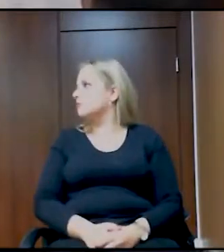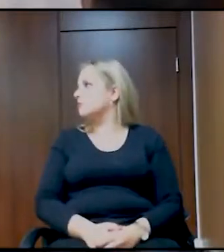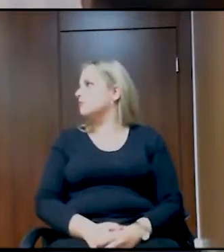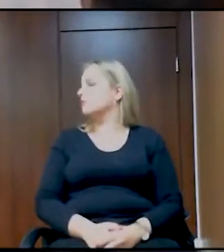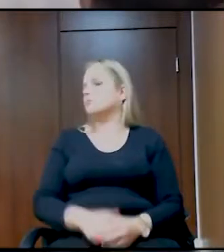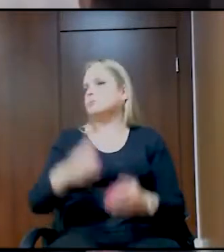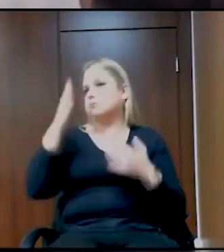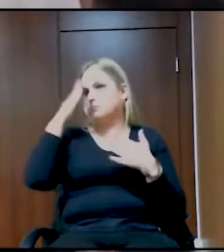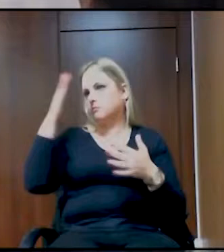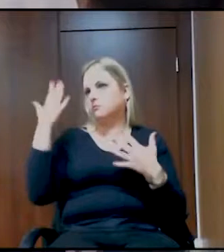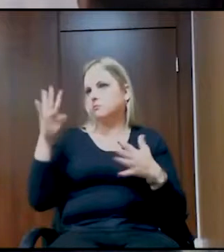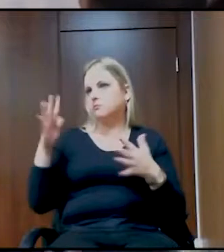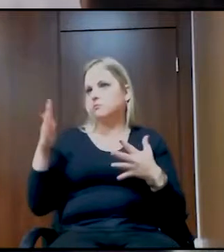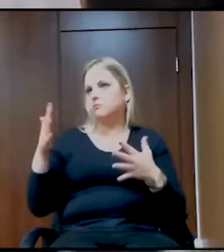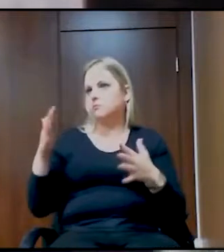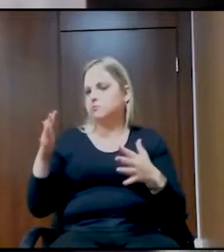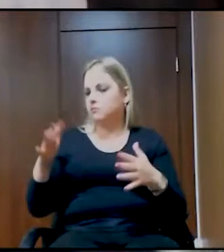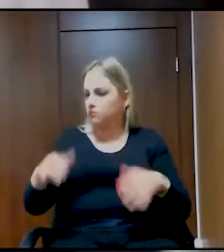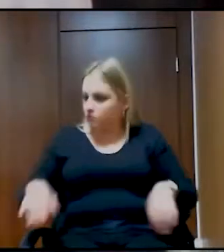Obrigada.